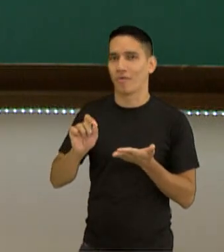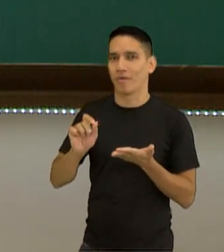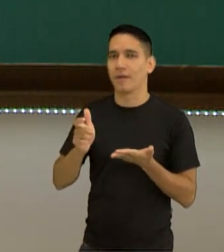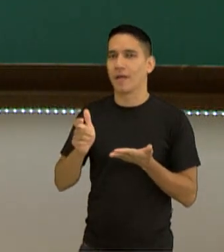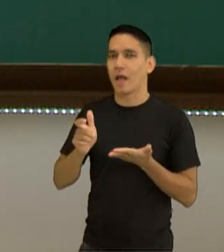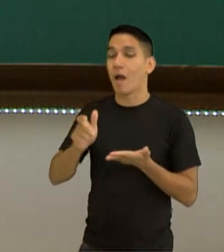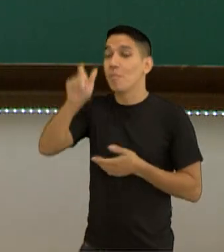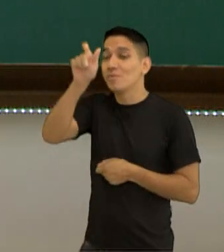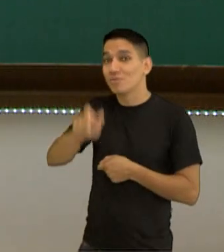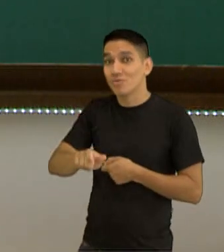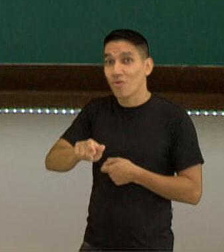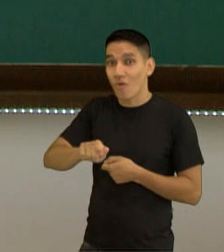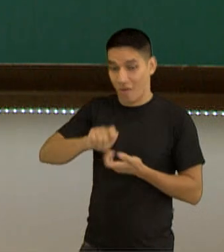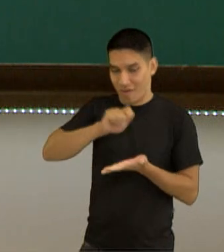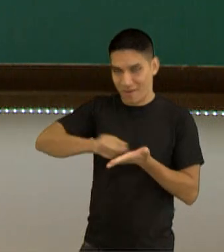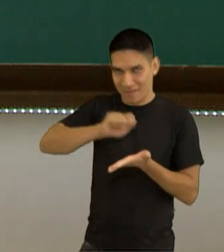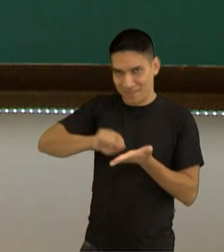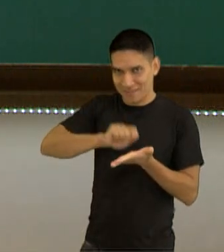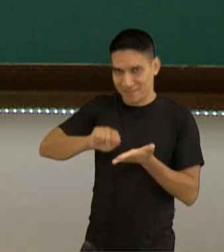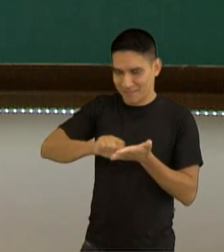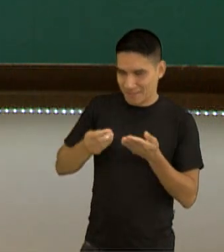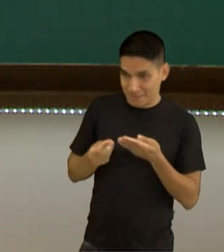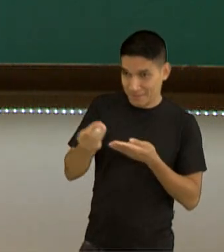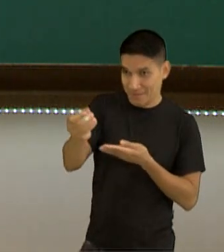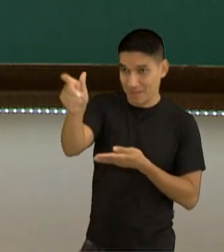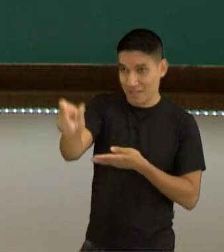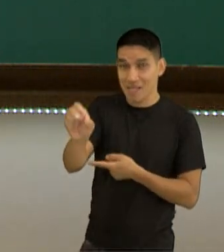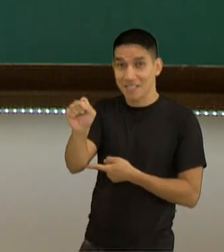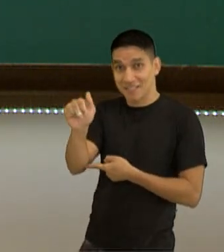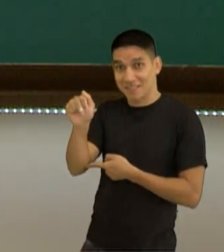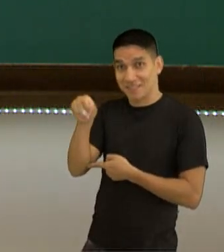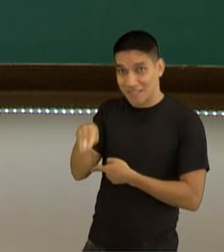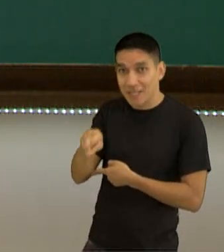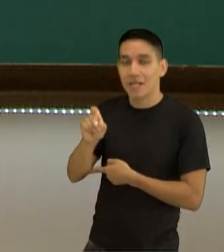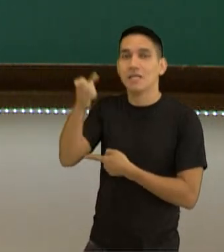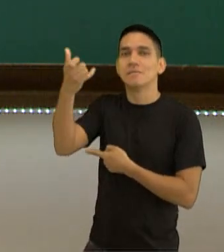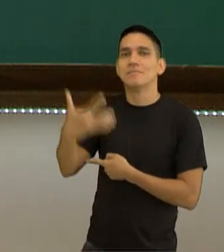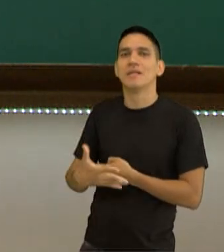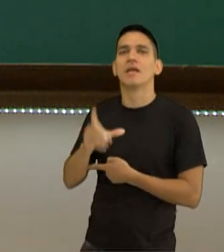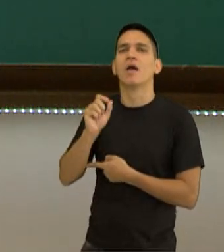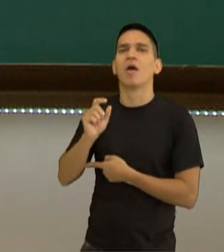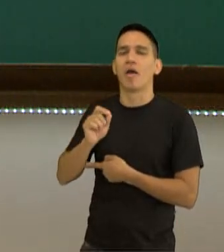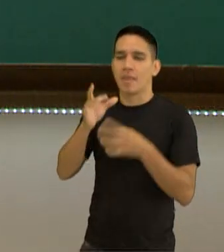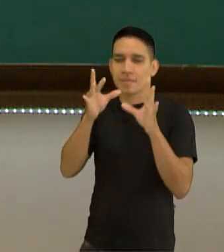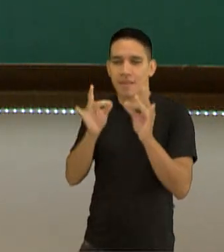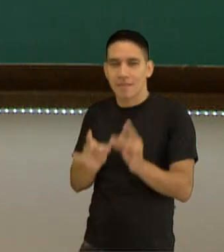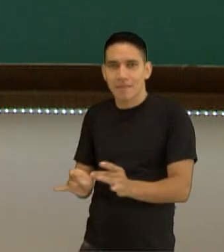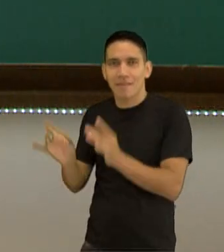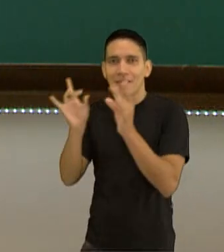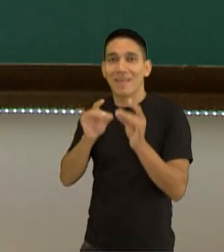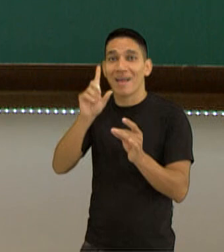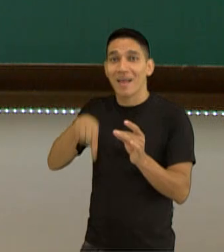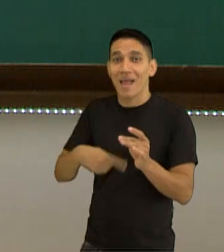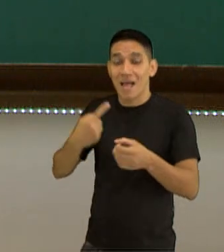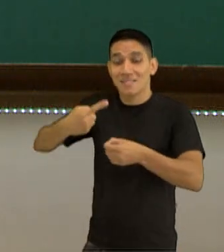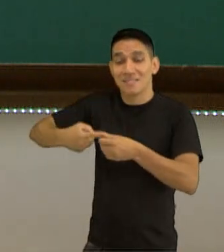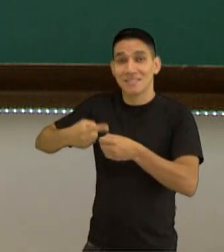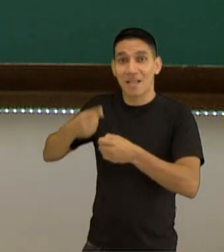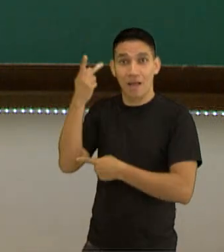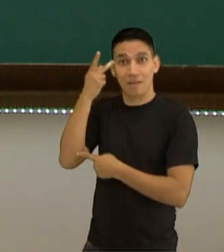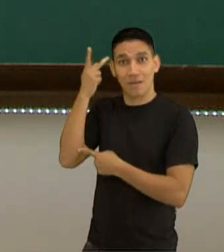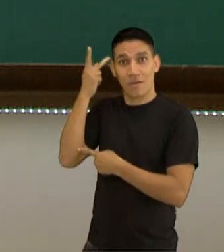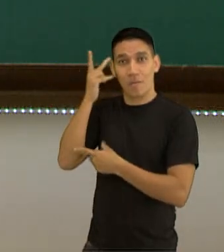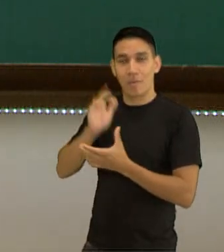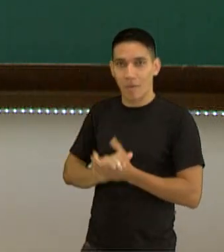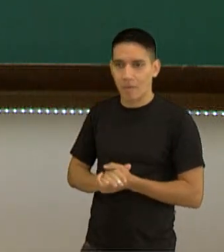para quem está encaminhando, né, para o Sam, ele conta, ele descreve sobre a cidade de São Paulo, que a cidade de